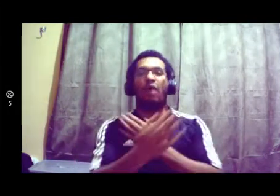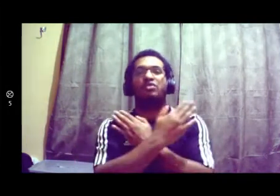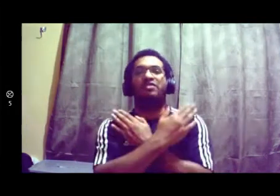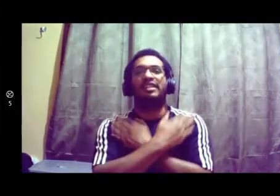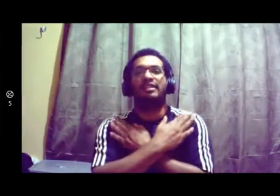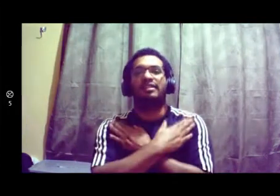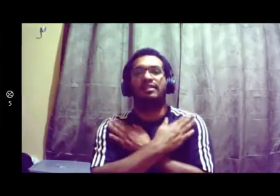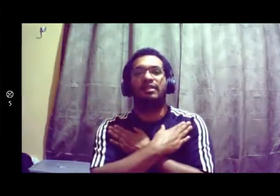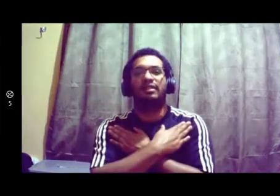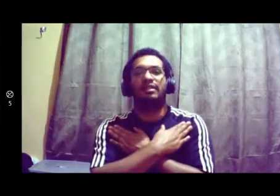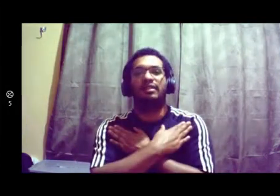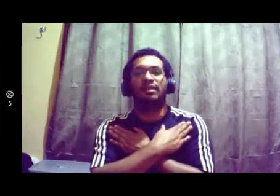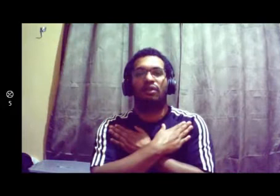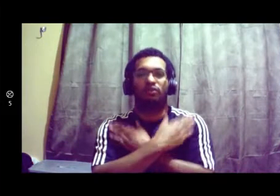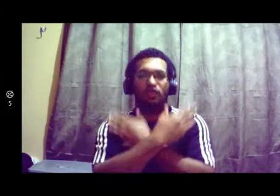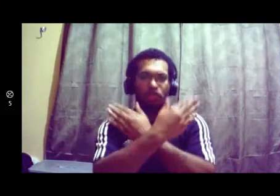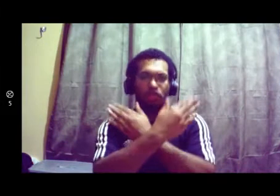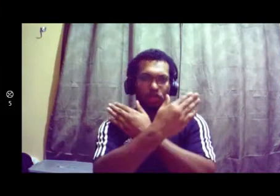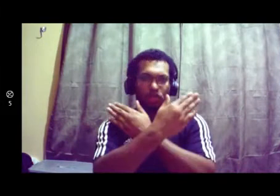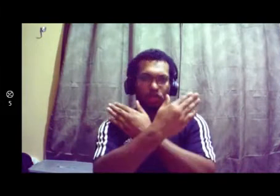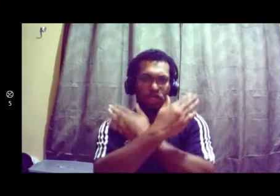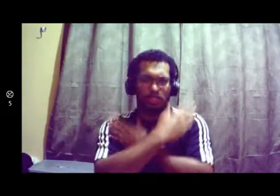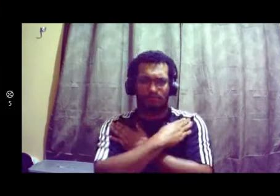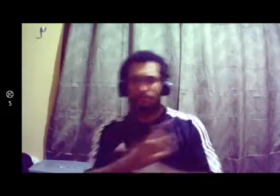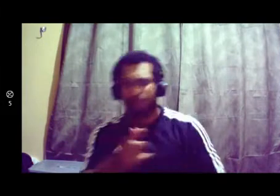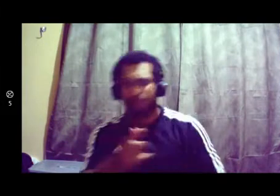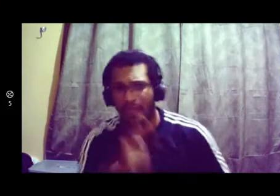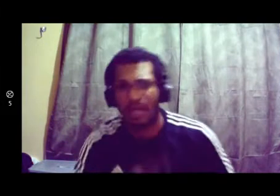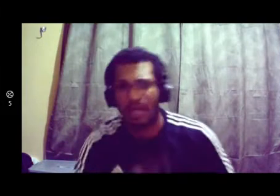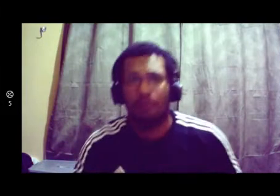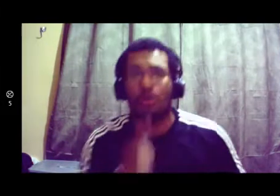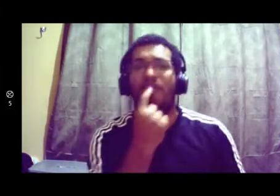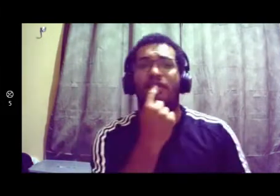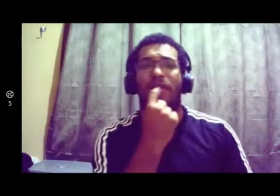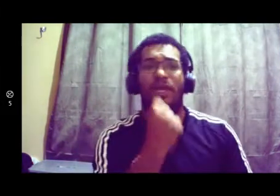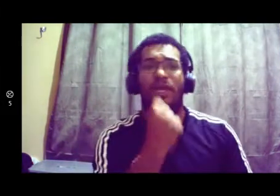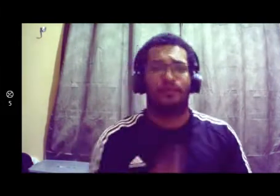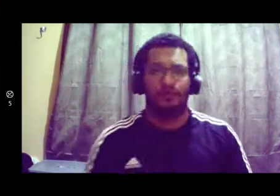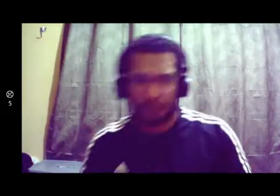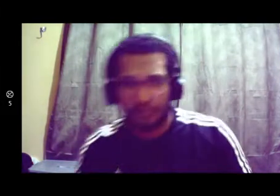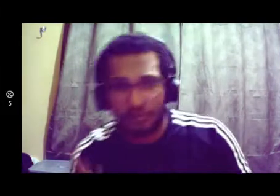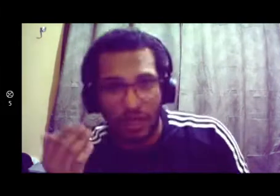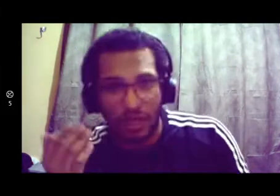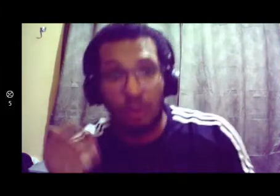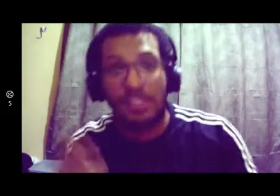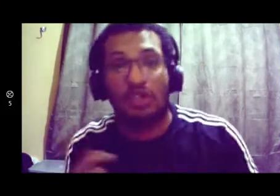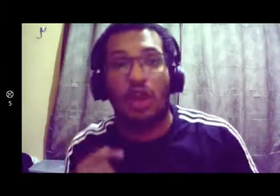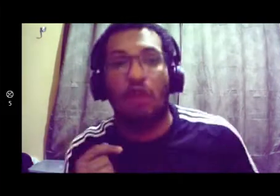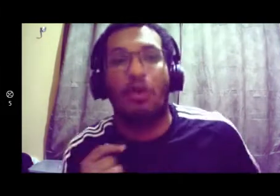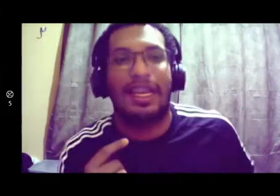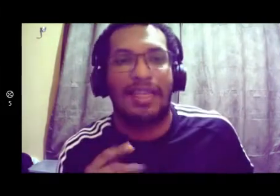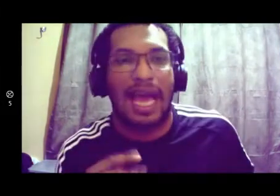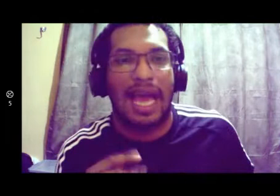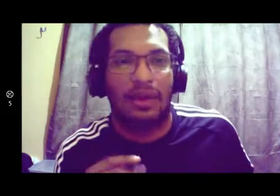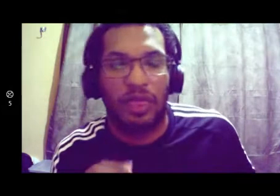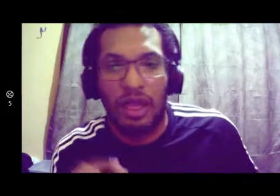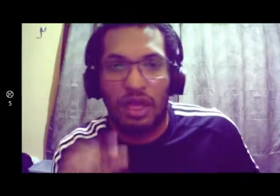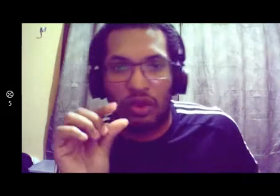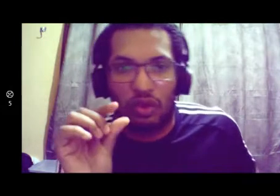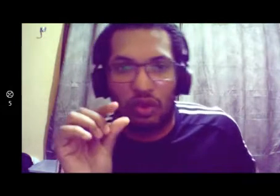Ou alguns fazem assim, como se fosse um X. Por que vermelho? Quando vocês colocam o